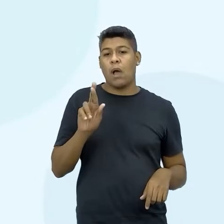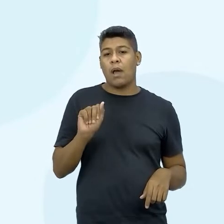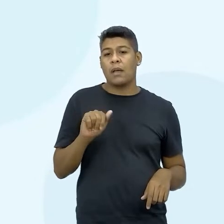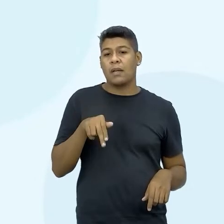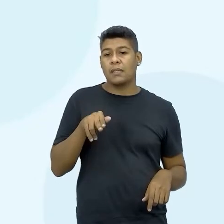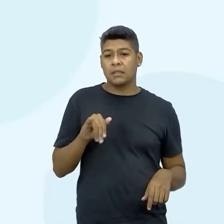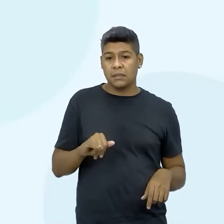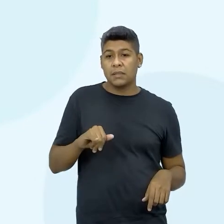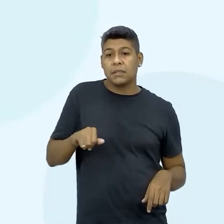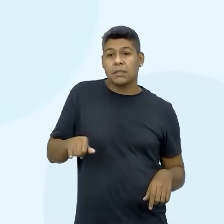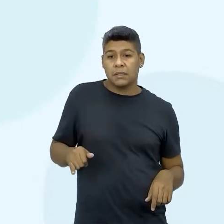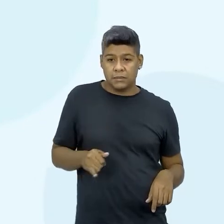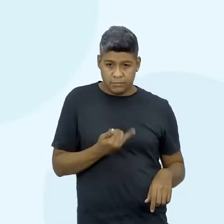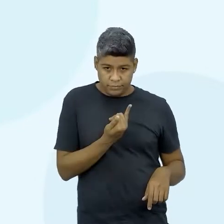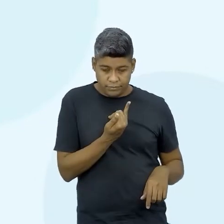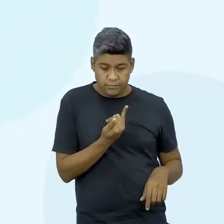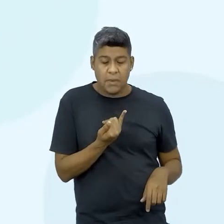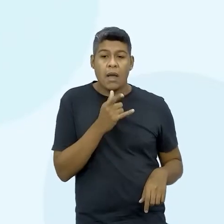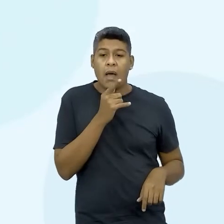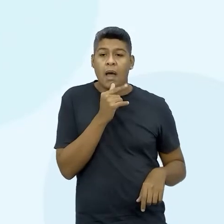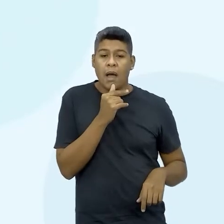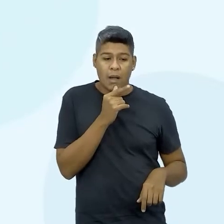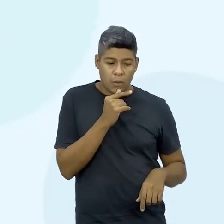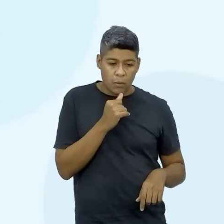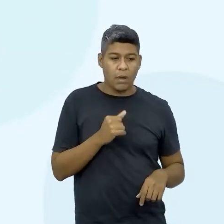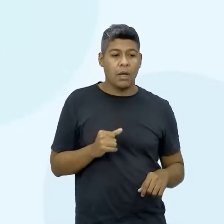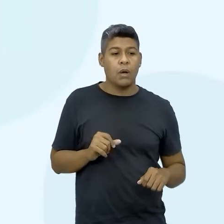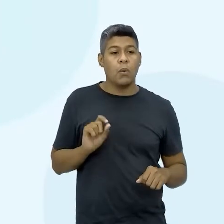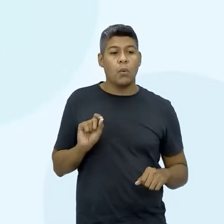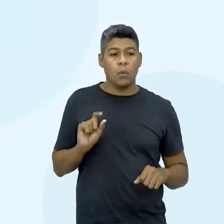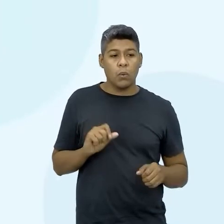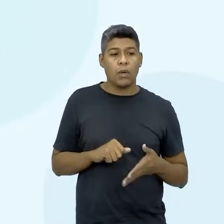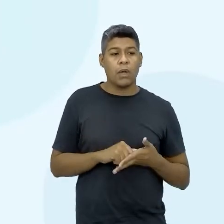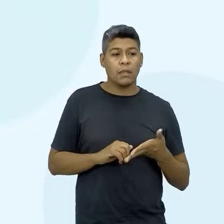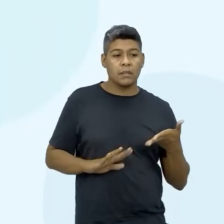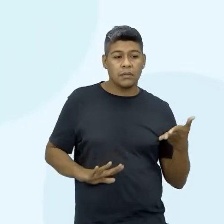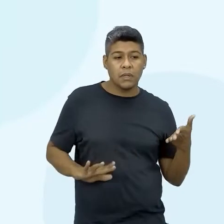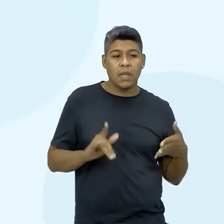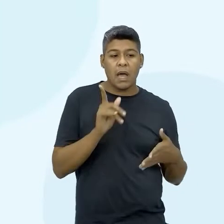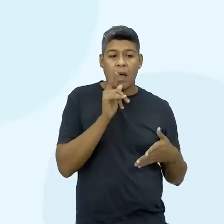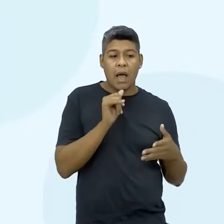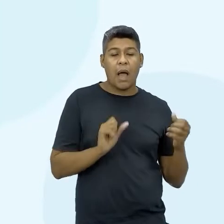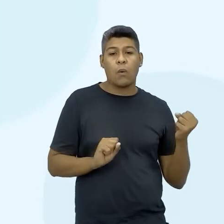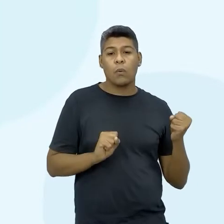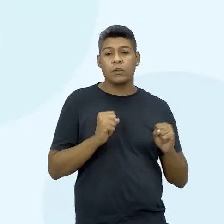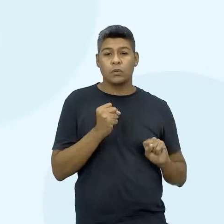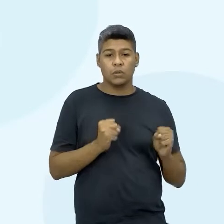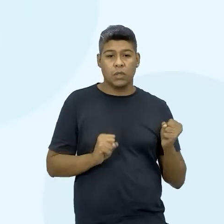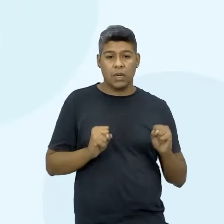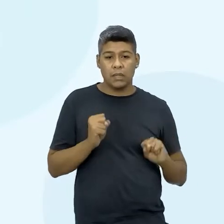água, né? No Aquífero do Guarani para atividades de agroindustriais,